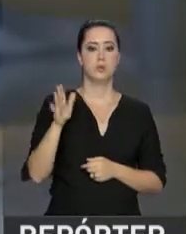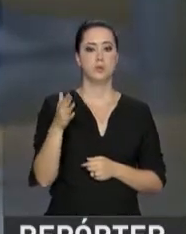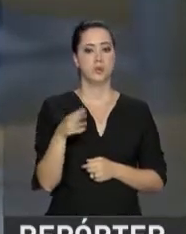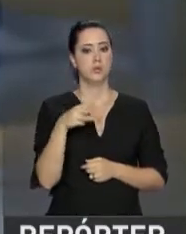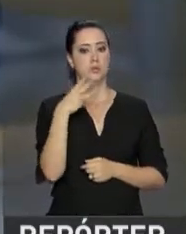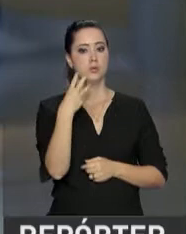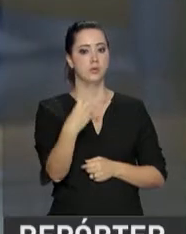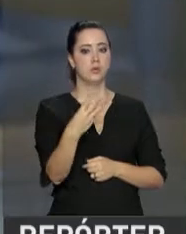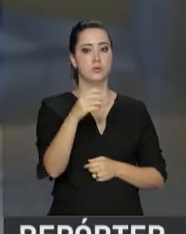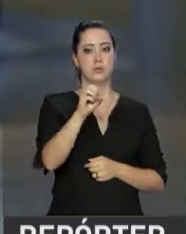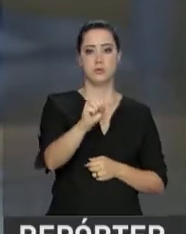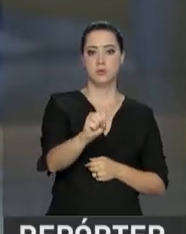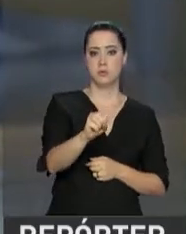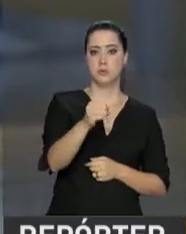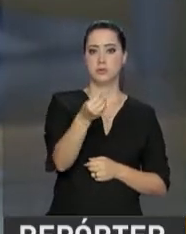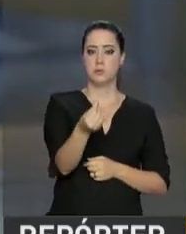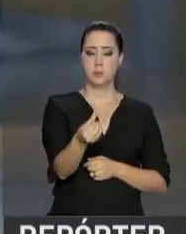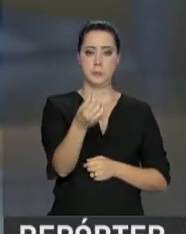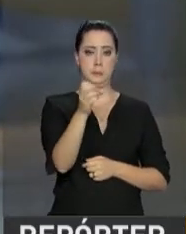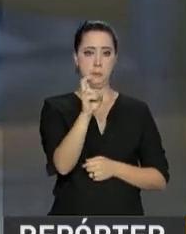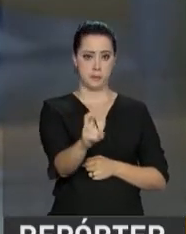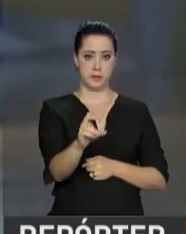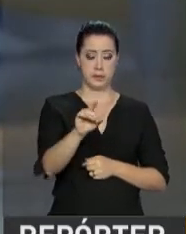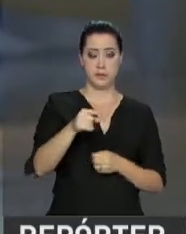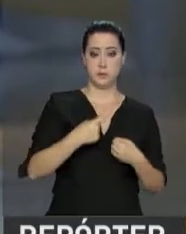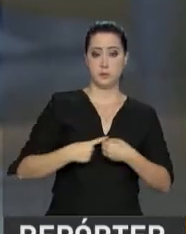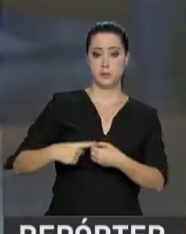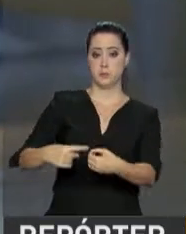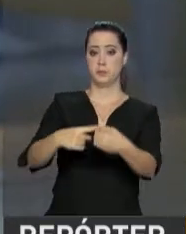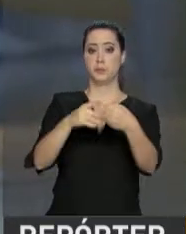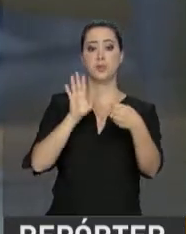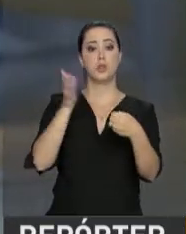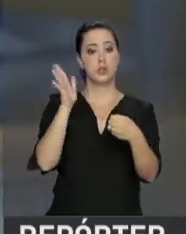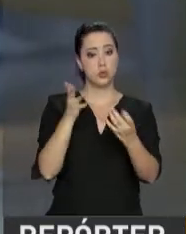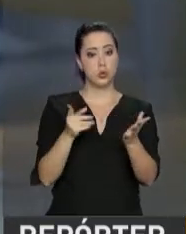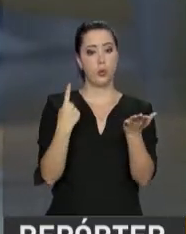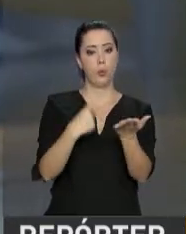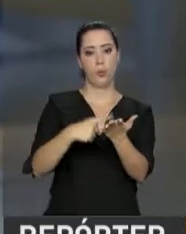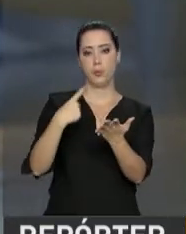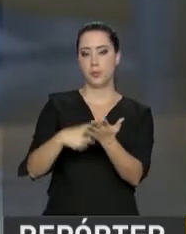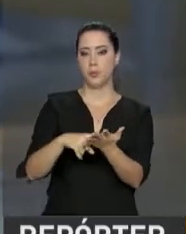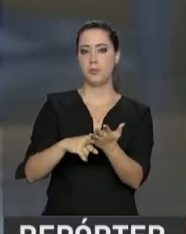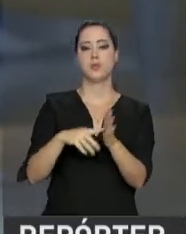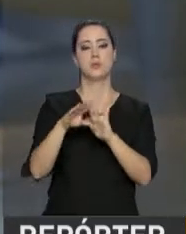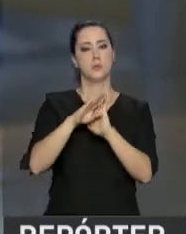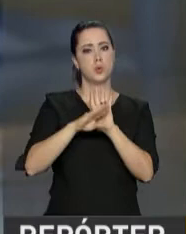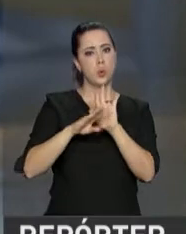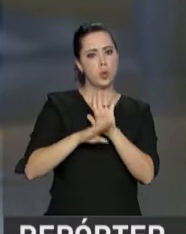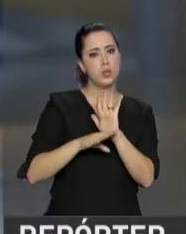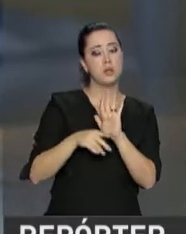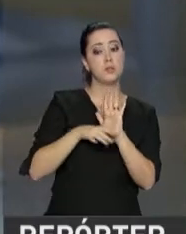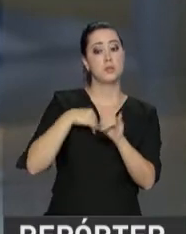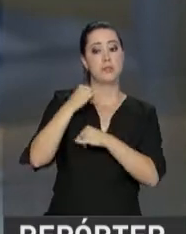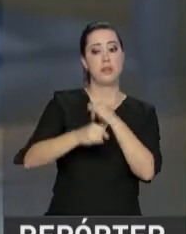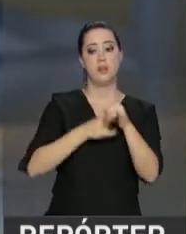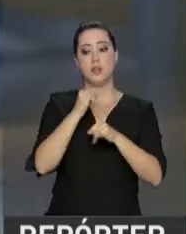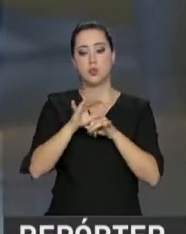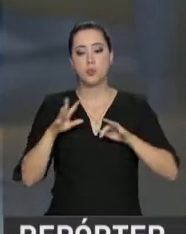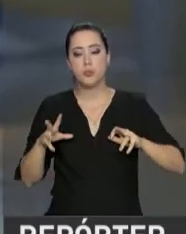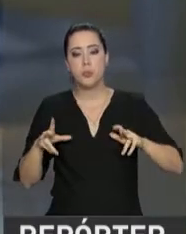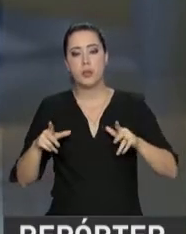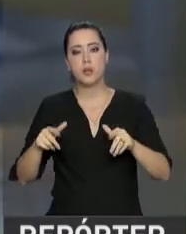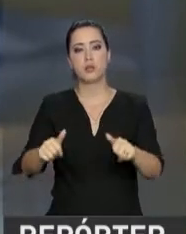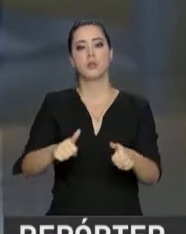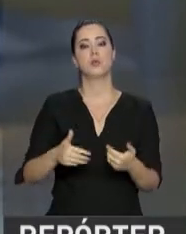três mil oitocentos e sessenta e cinco municípios que já aderiram ao programa e internet para todos do ministério da ciência